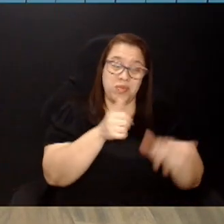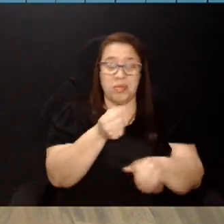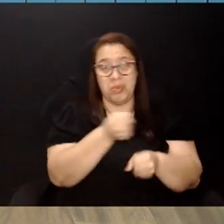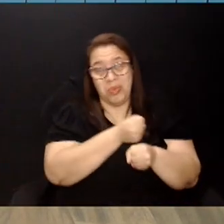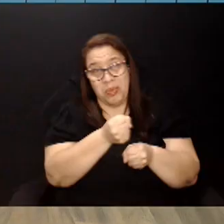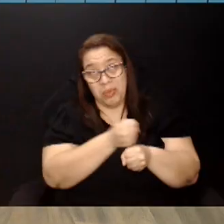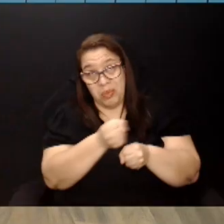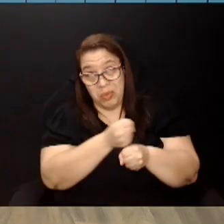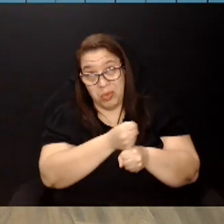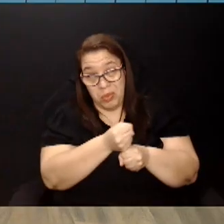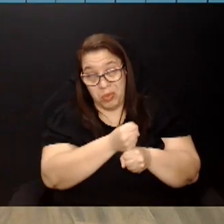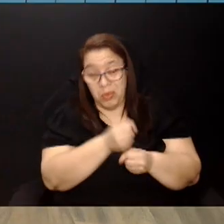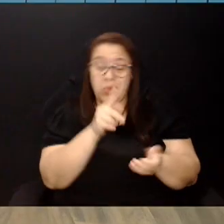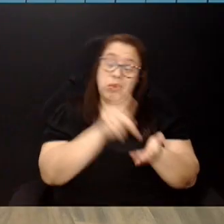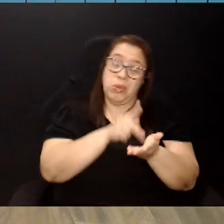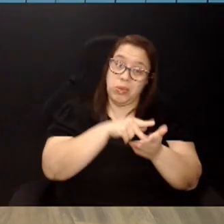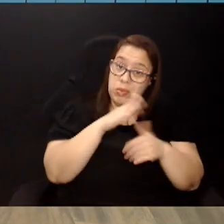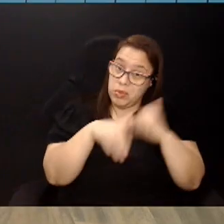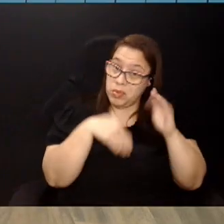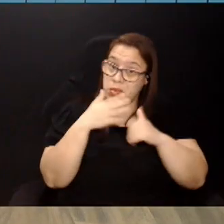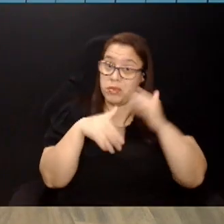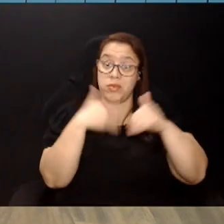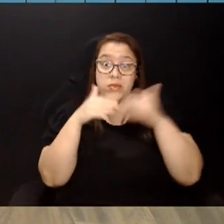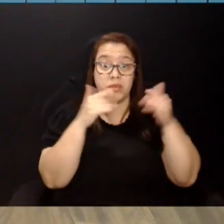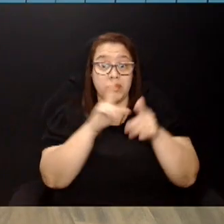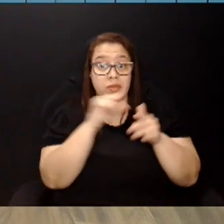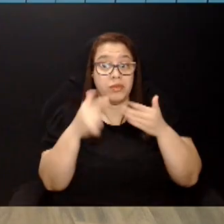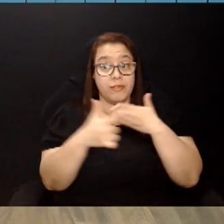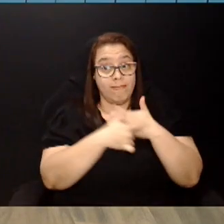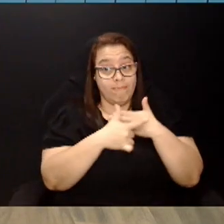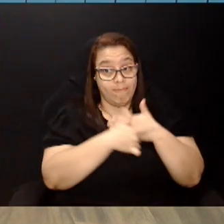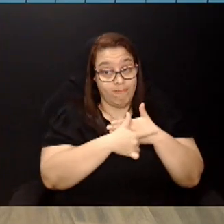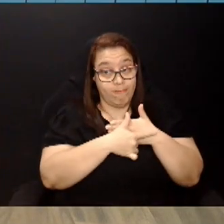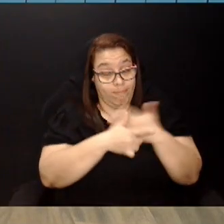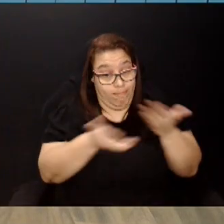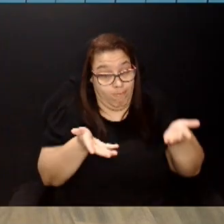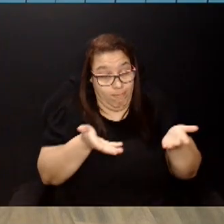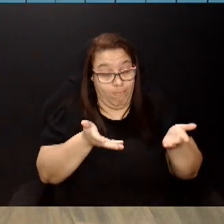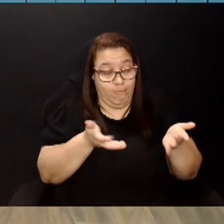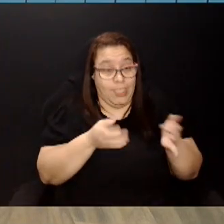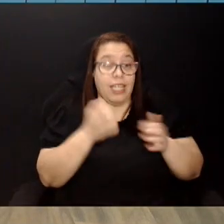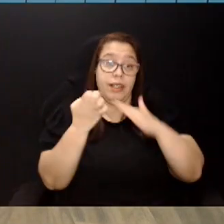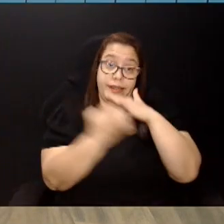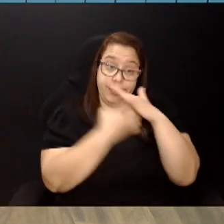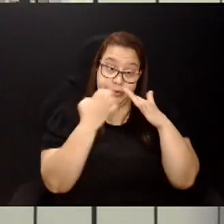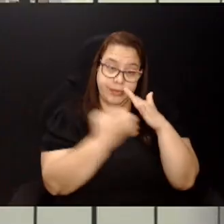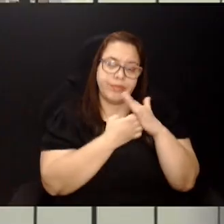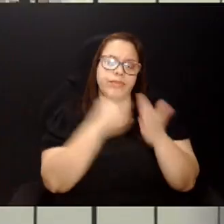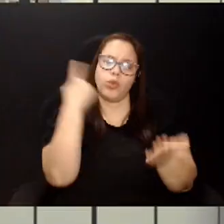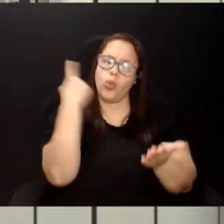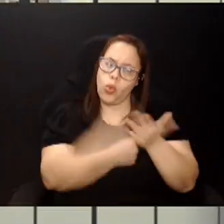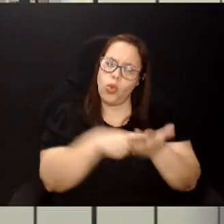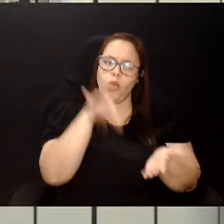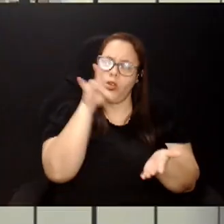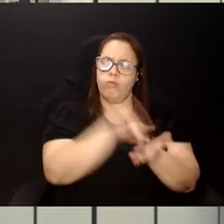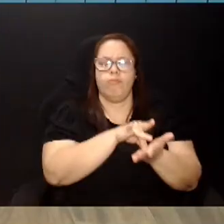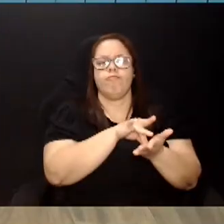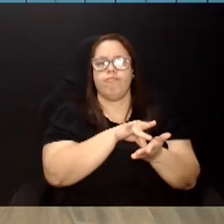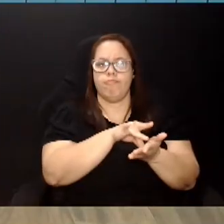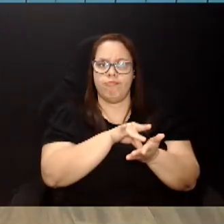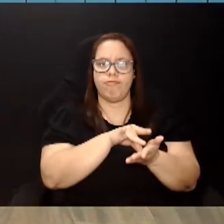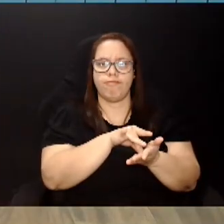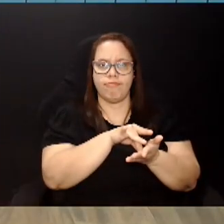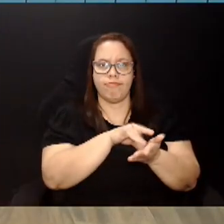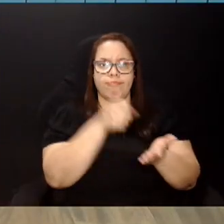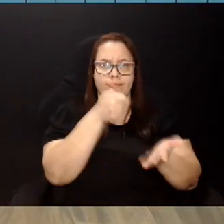ela foi de fato aí, saiu do papel e que as empresas cumpram, né, com essa obrigação e